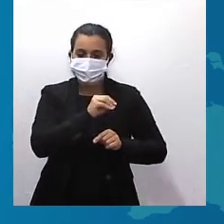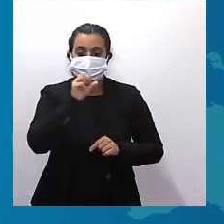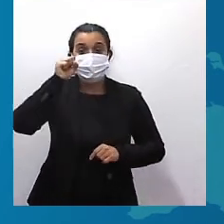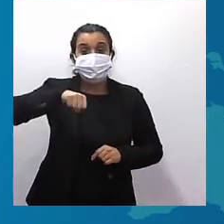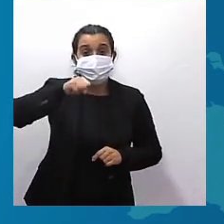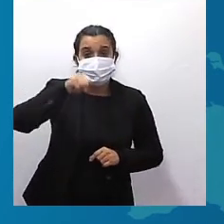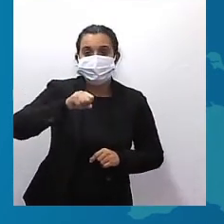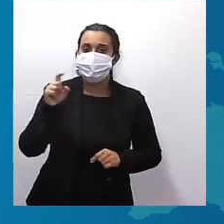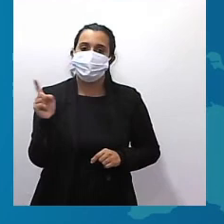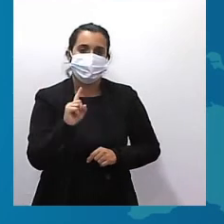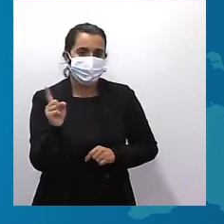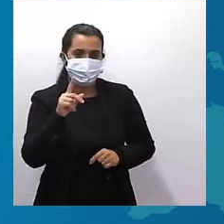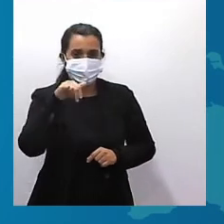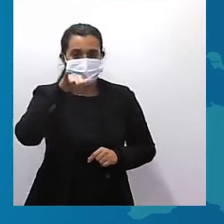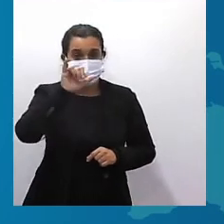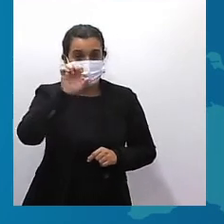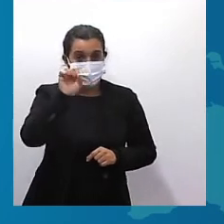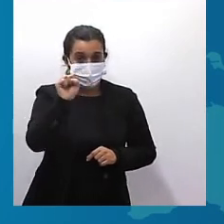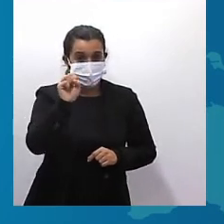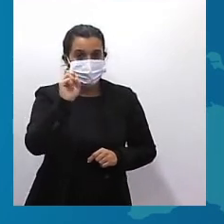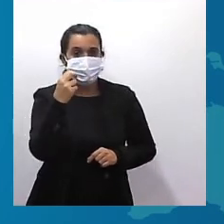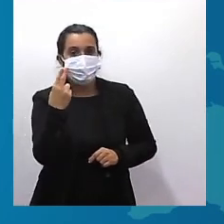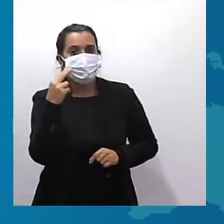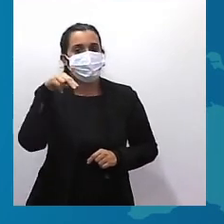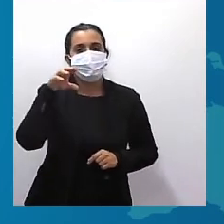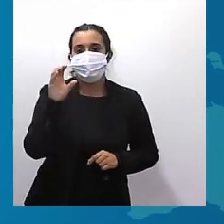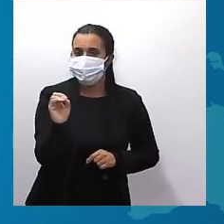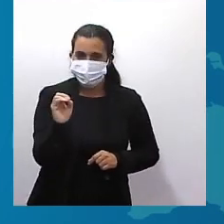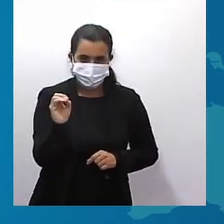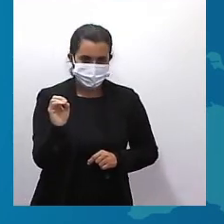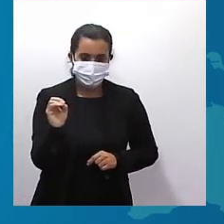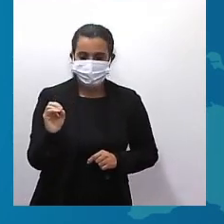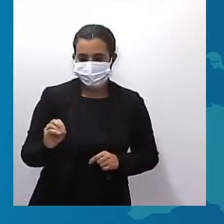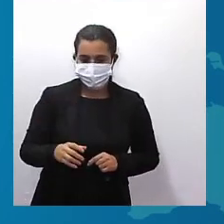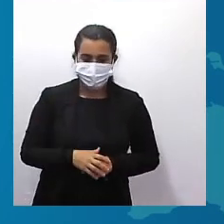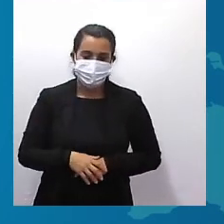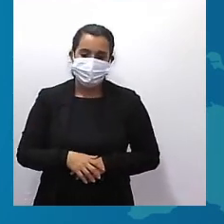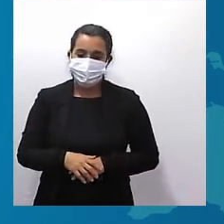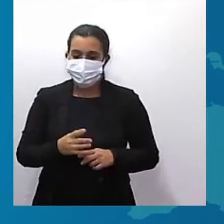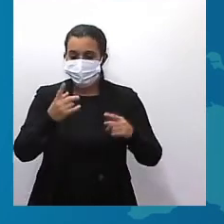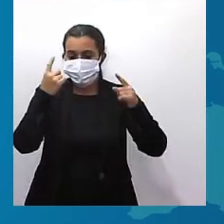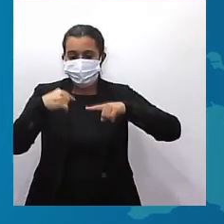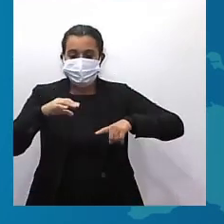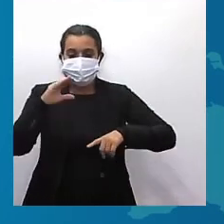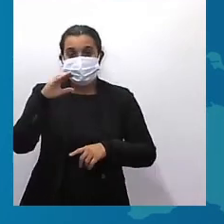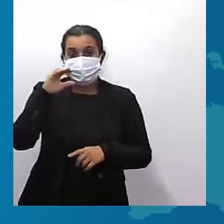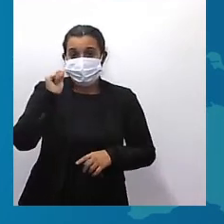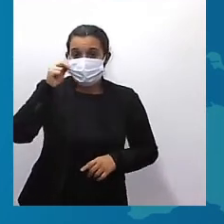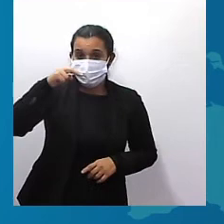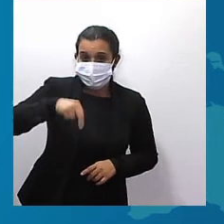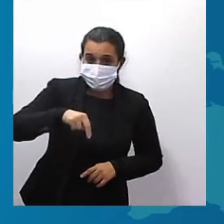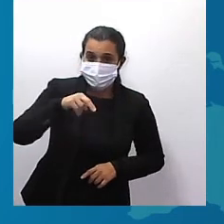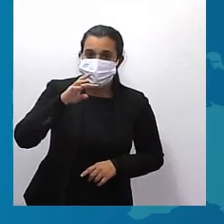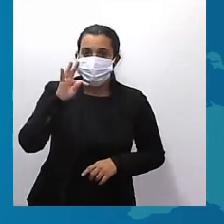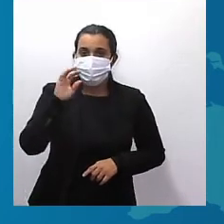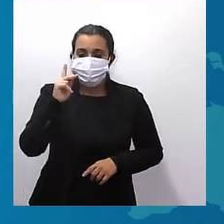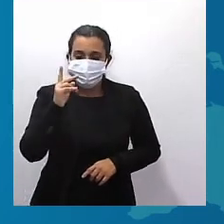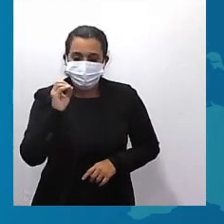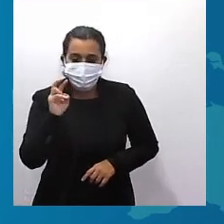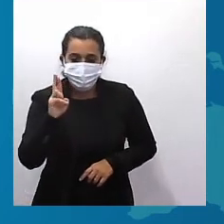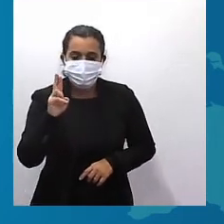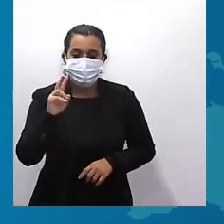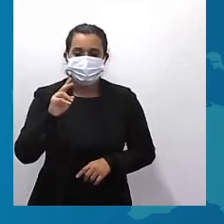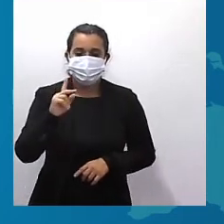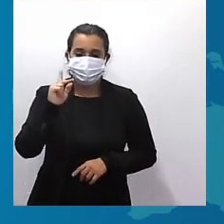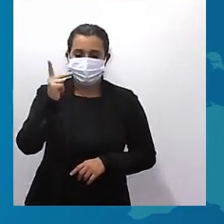na sequência ou aí no seu caderninho. Number 2, can Thor hit vision? Thor tem visão de calor, eu lembro que tem visão